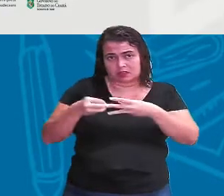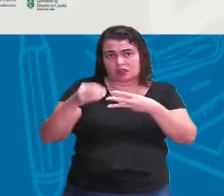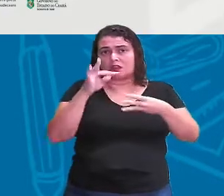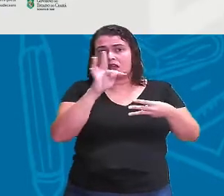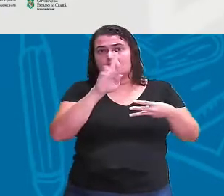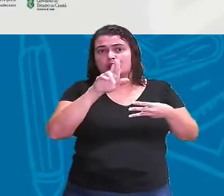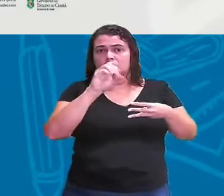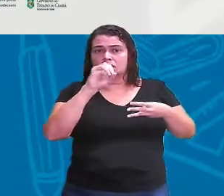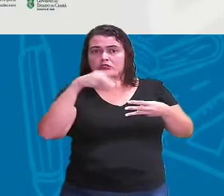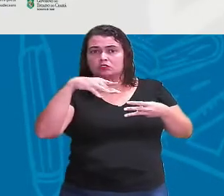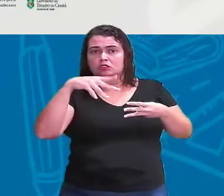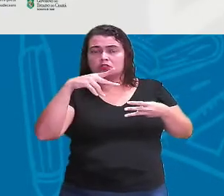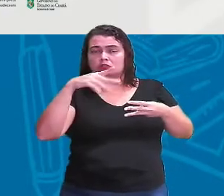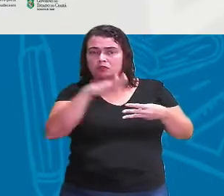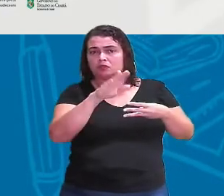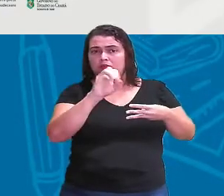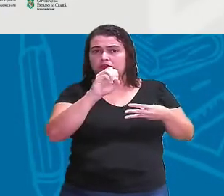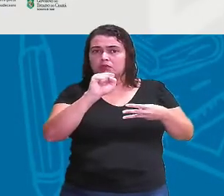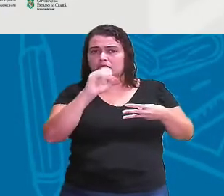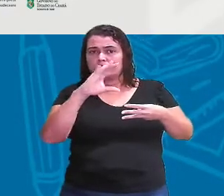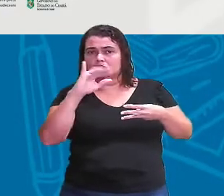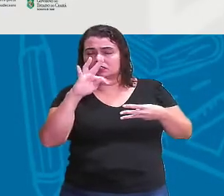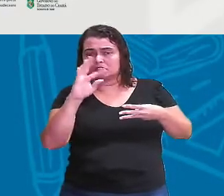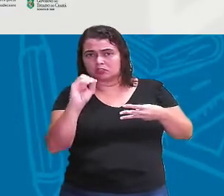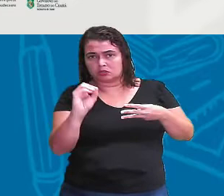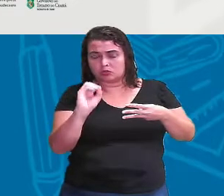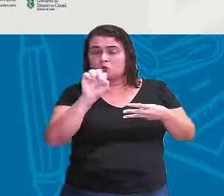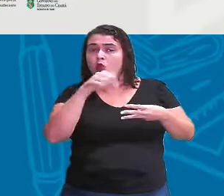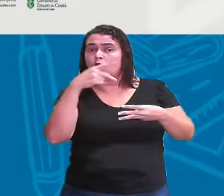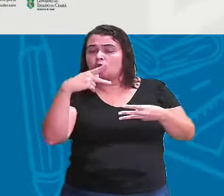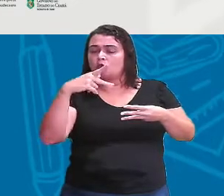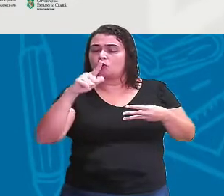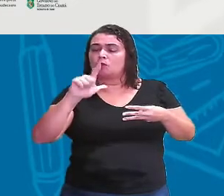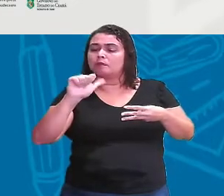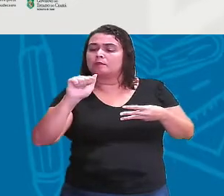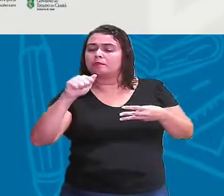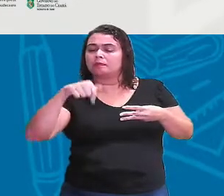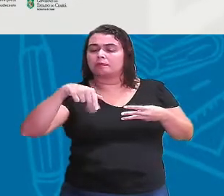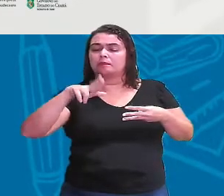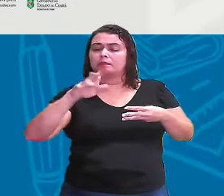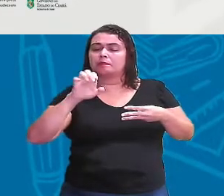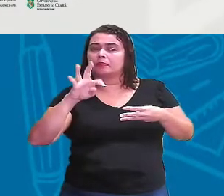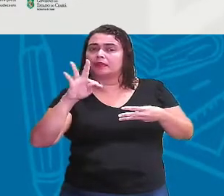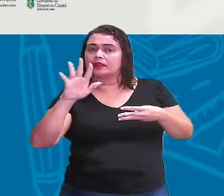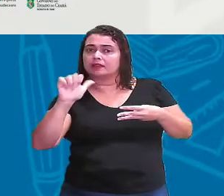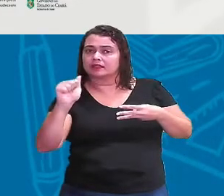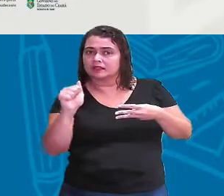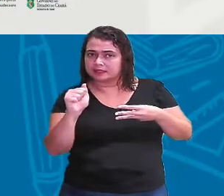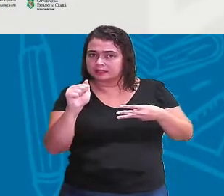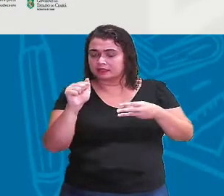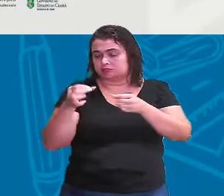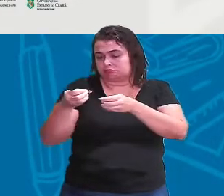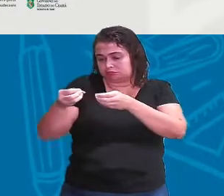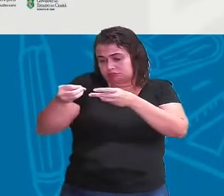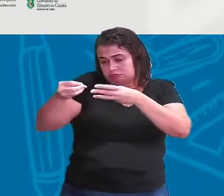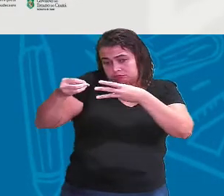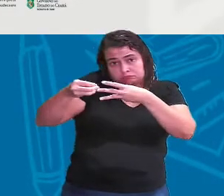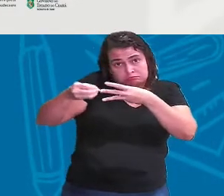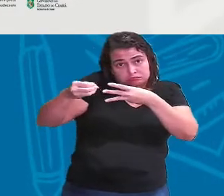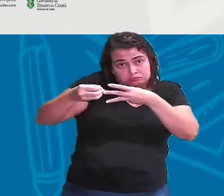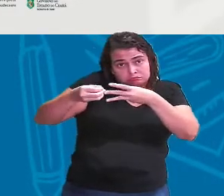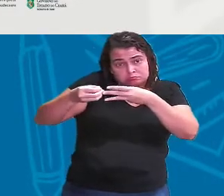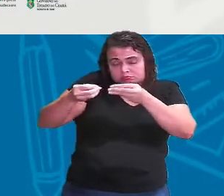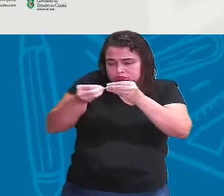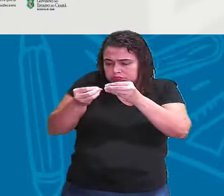ou plaquetas. Isso mesmo que você ouviu, são fragmentos de uma célula gigante. A gente já falou em outras aulas passadas. Por